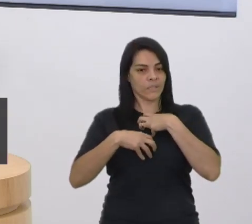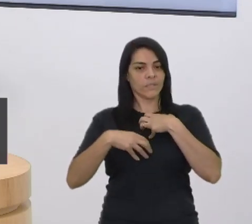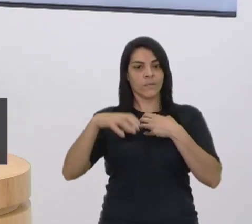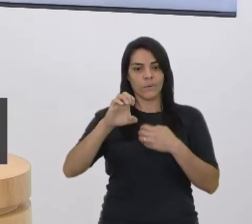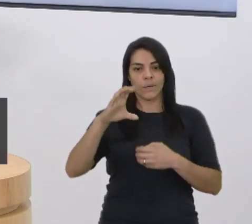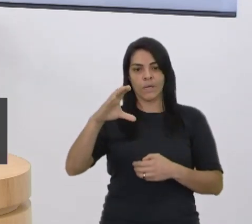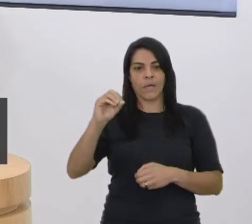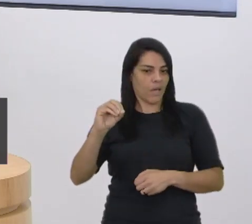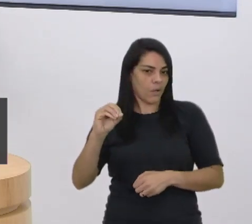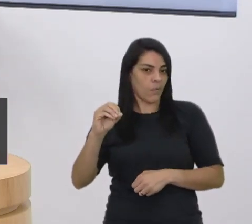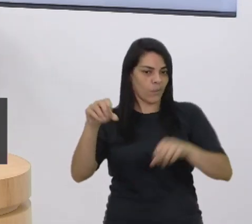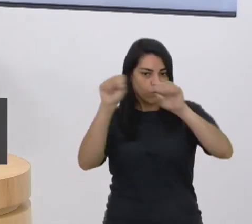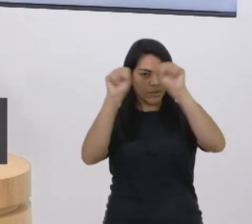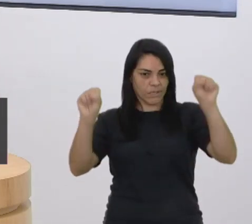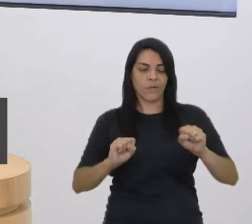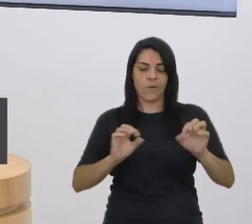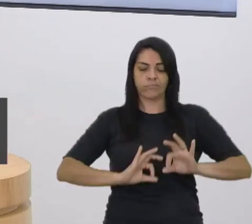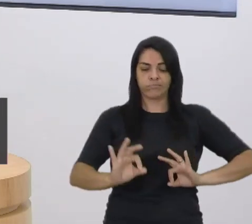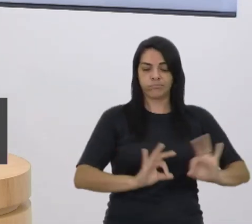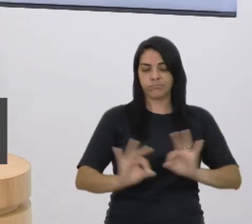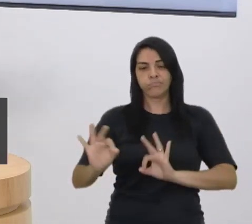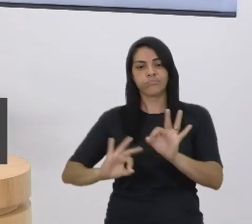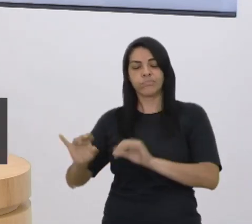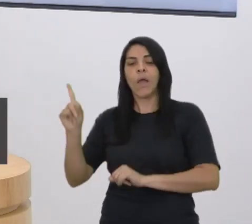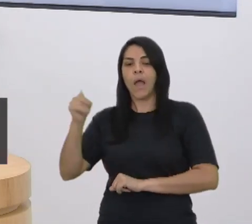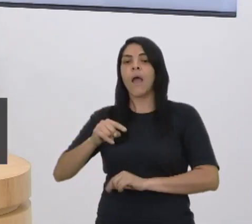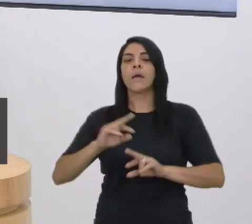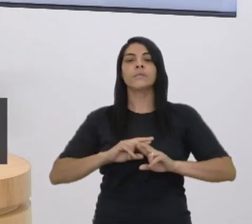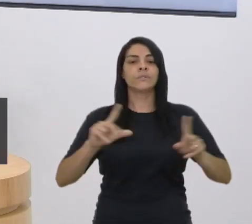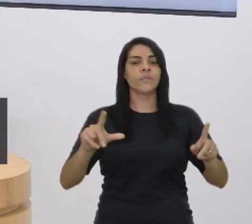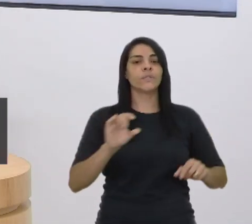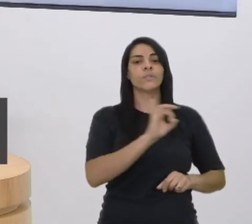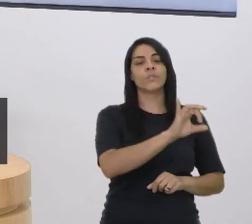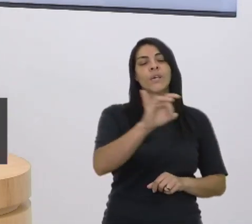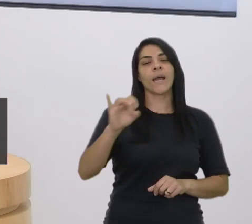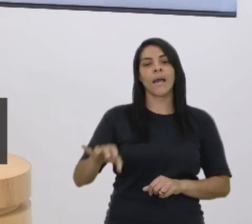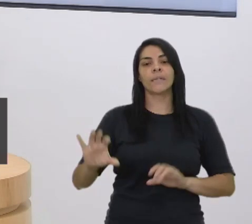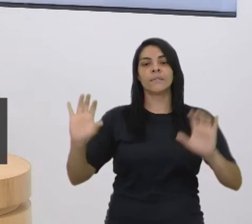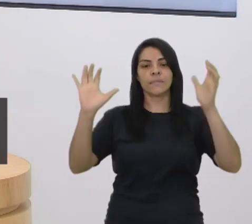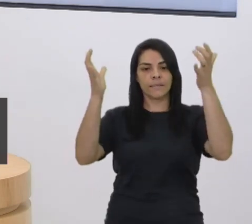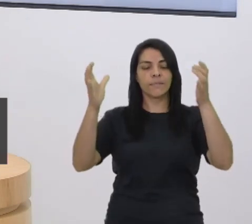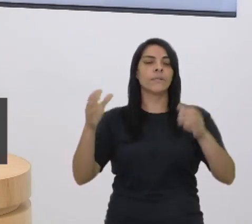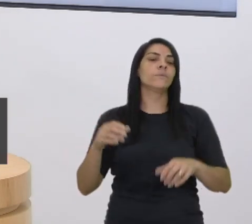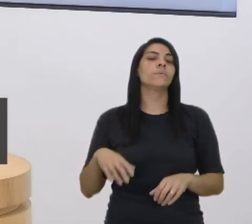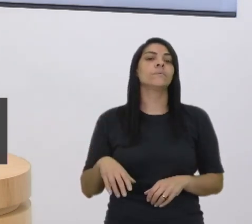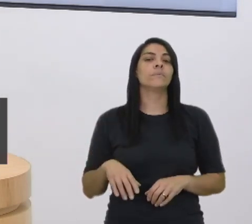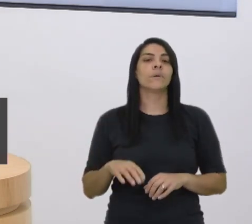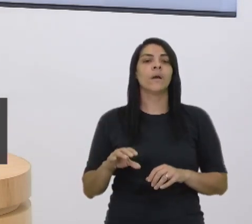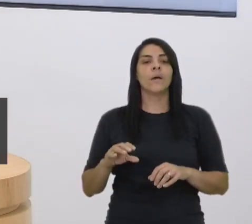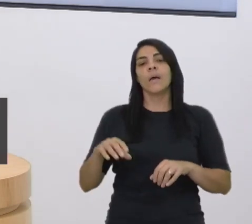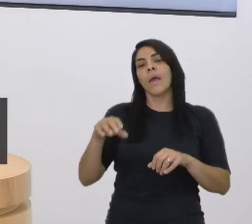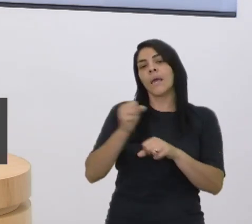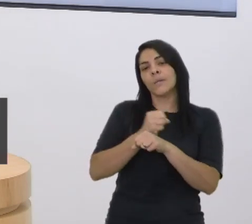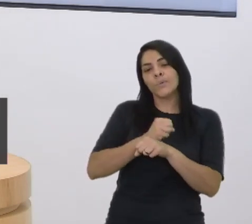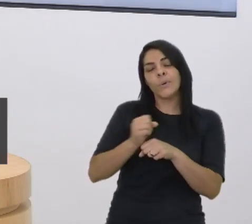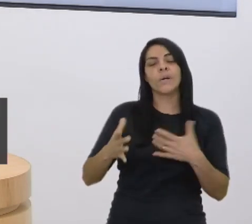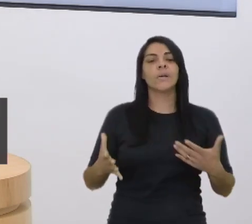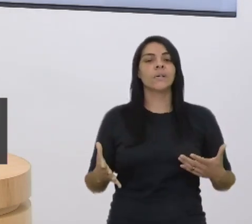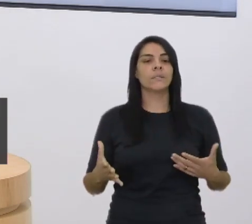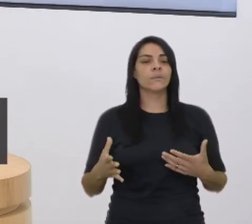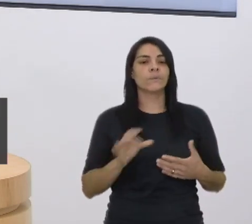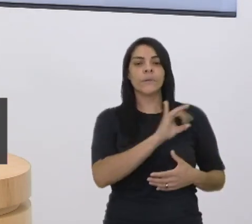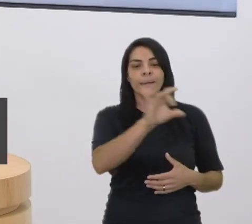ecossistema tá se organizando, ela é diferente, por exemplo, em cada estação do ano. E isso, em cada situação